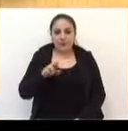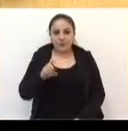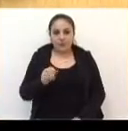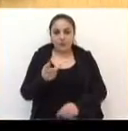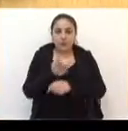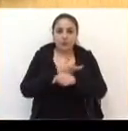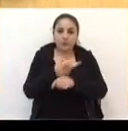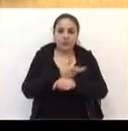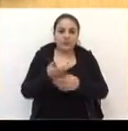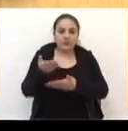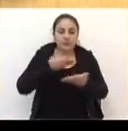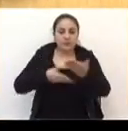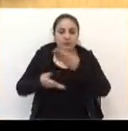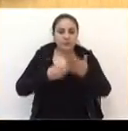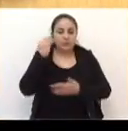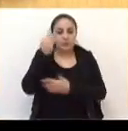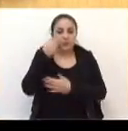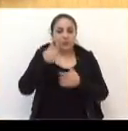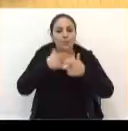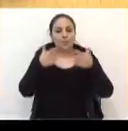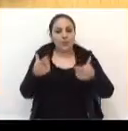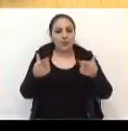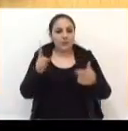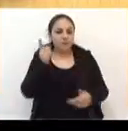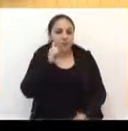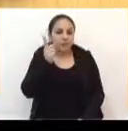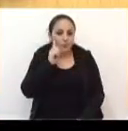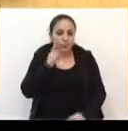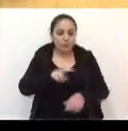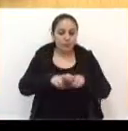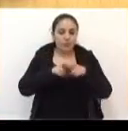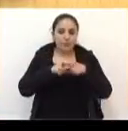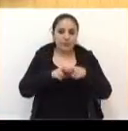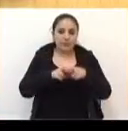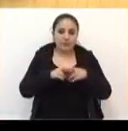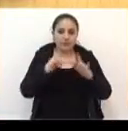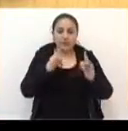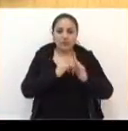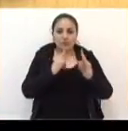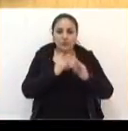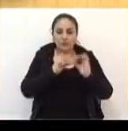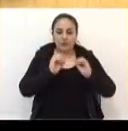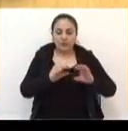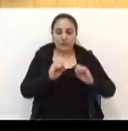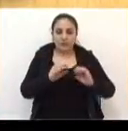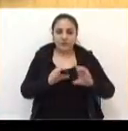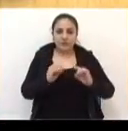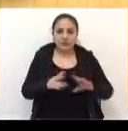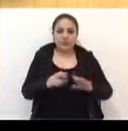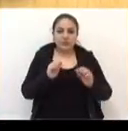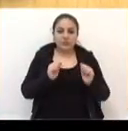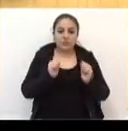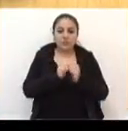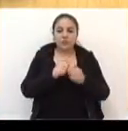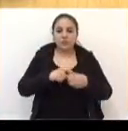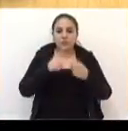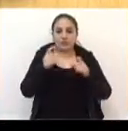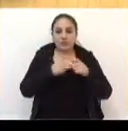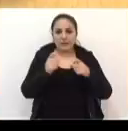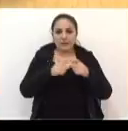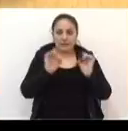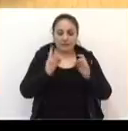por atendimentos psicológicos aumenta a cada dia. Por isso, as instituições de ensino, através de